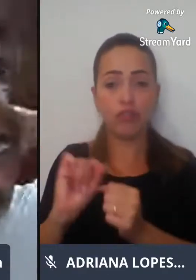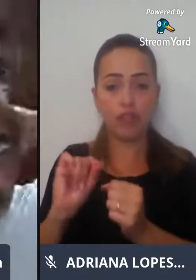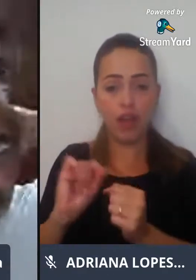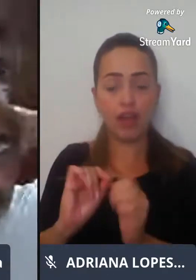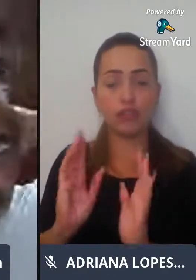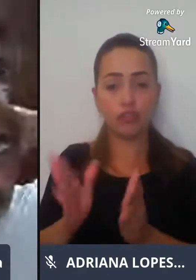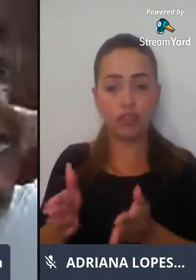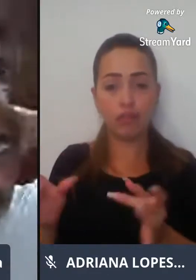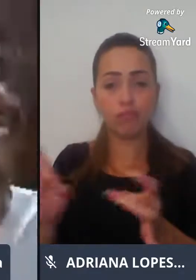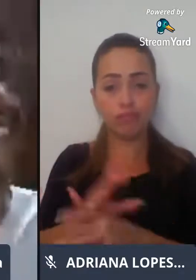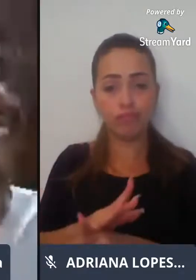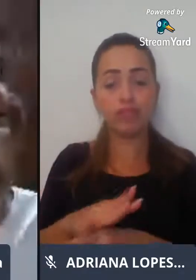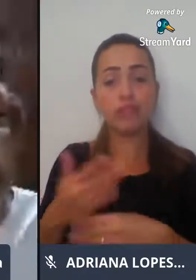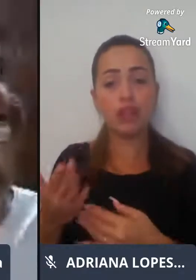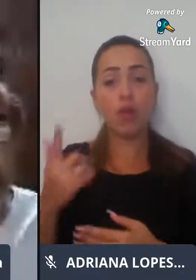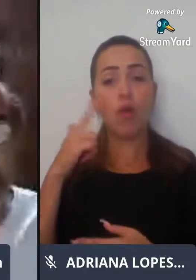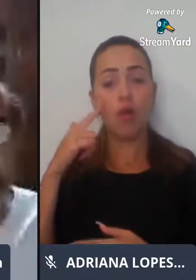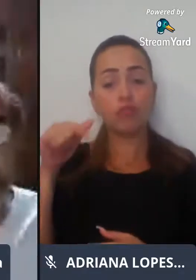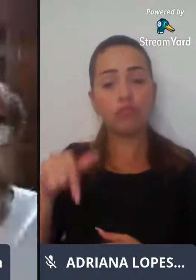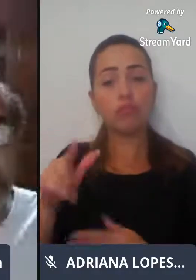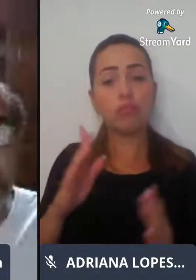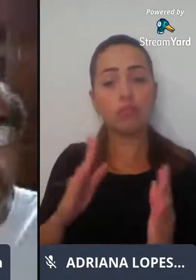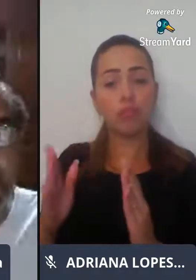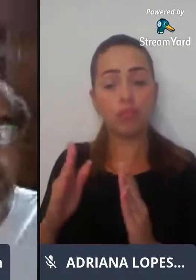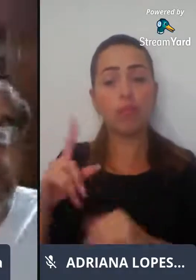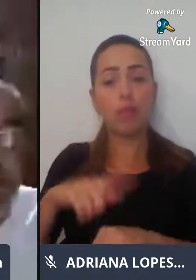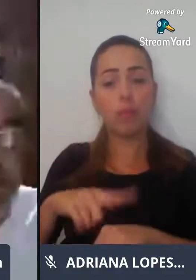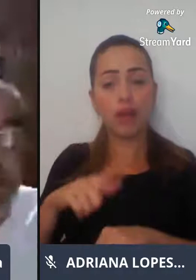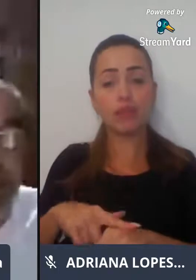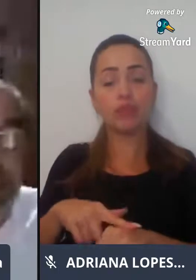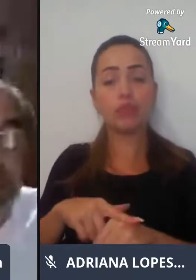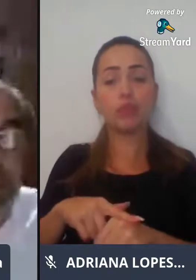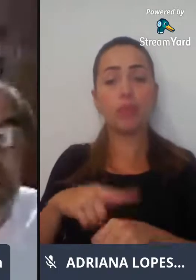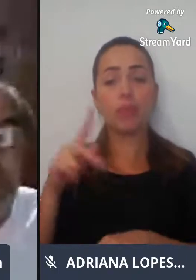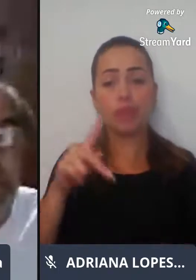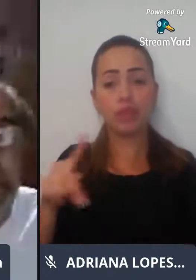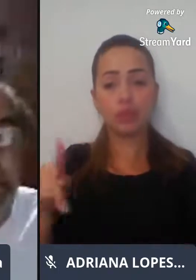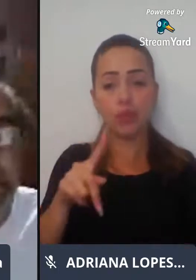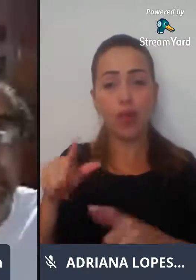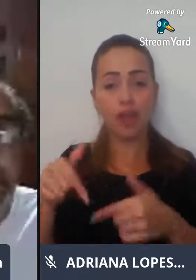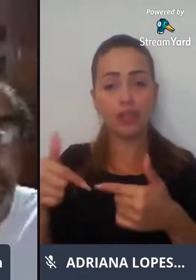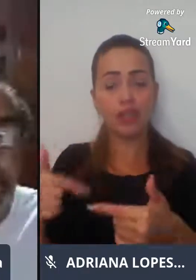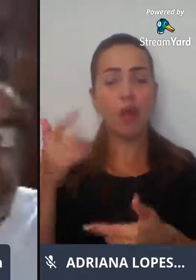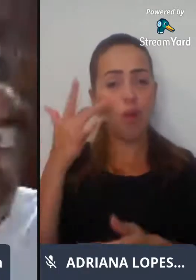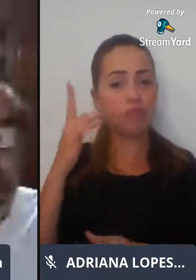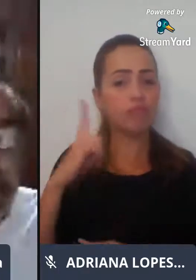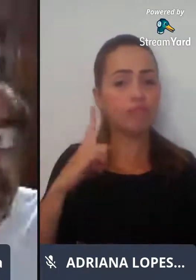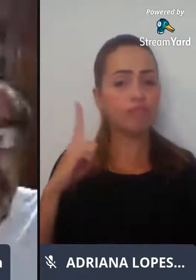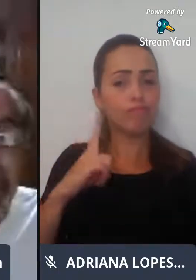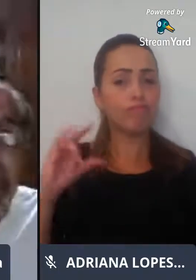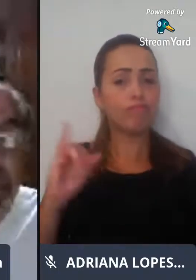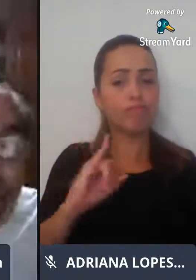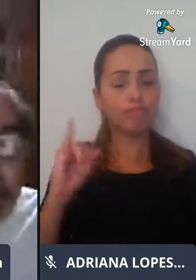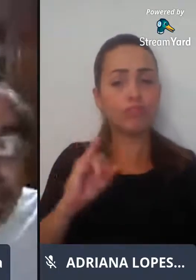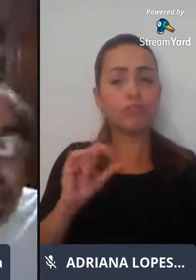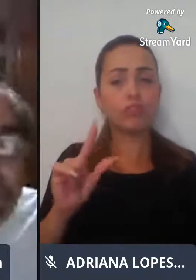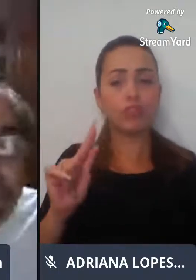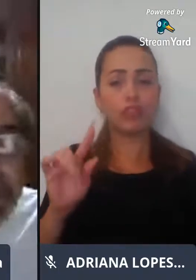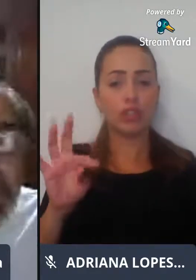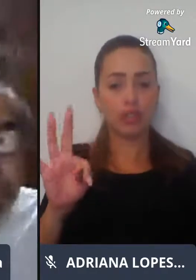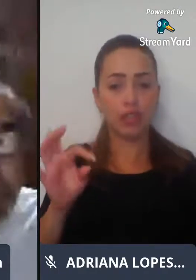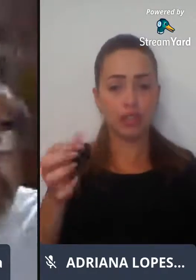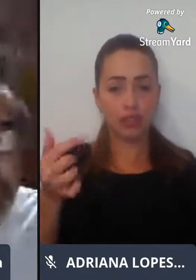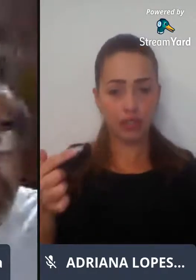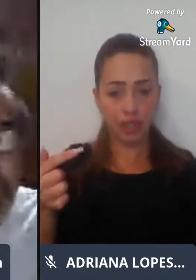IME, e essa parte, eu acho, dessa categoria de professores em ação, eu acho que tem uma grande interface com o GT7, hoje